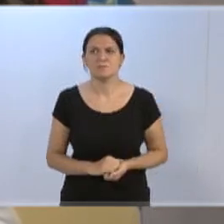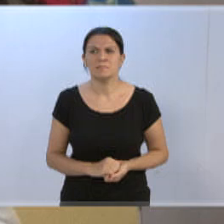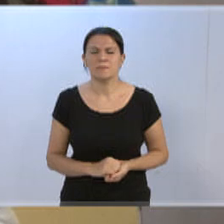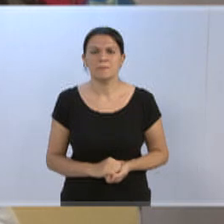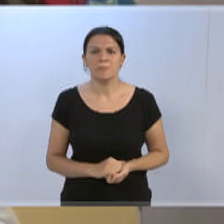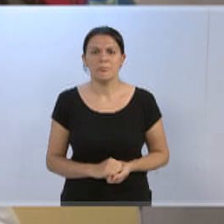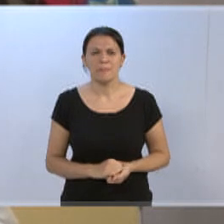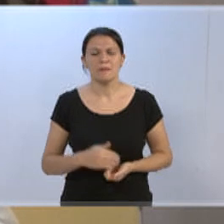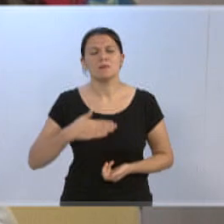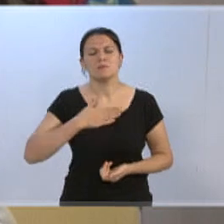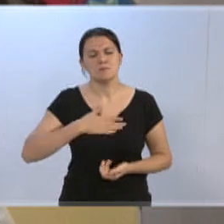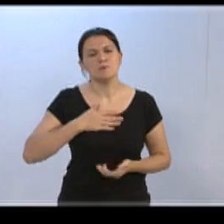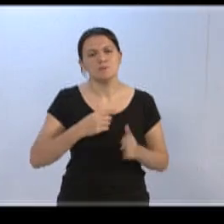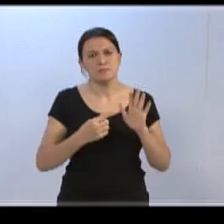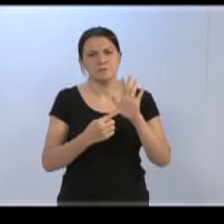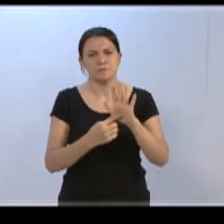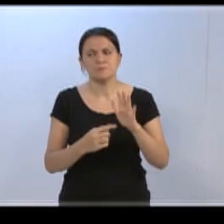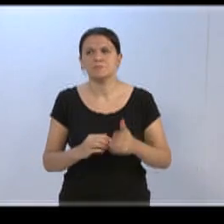gostaria que mostrasse ali.